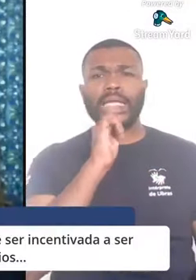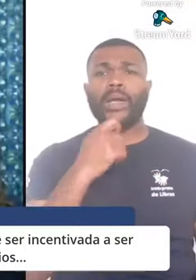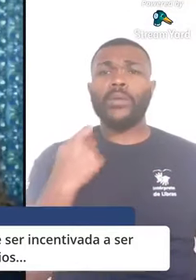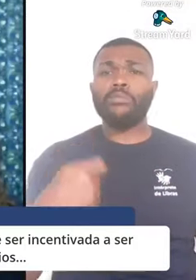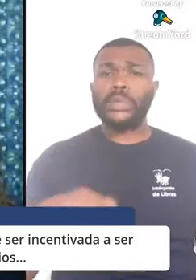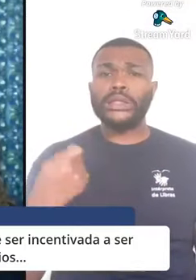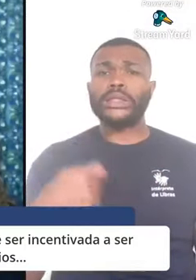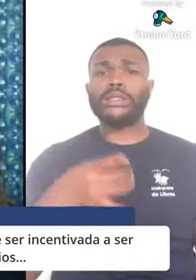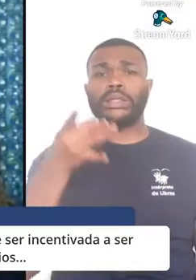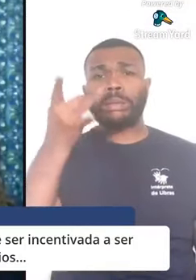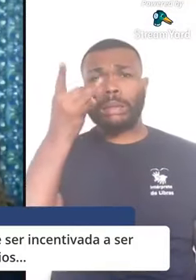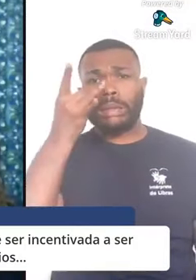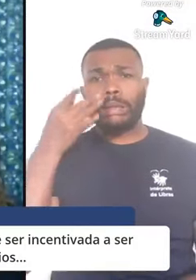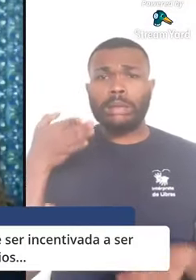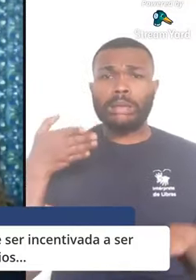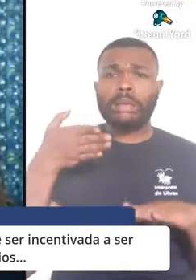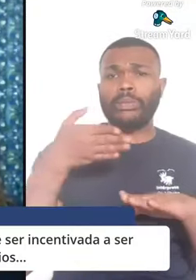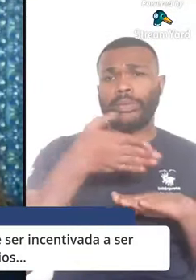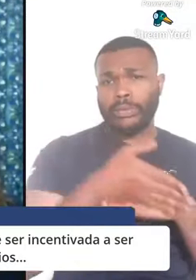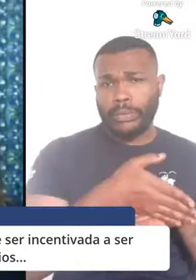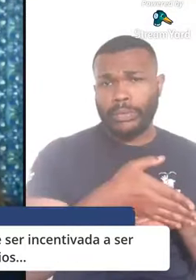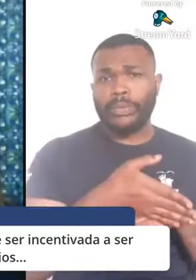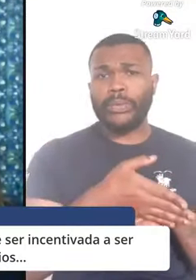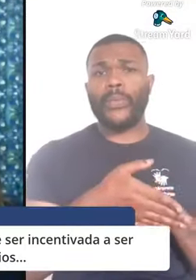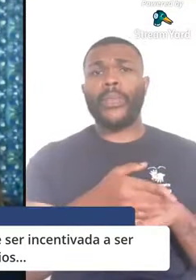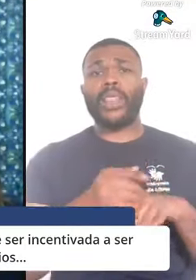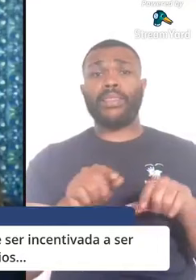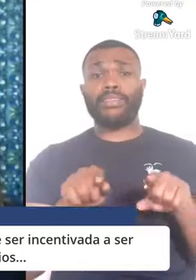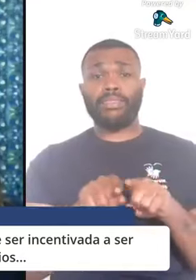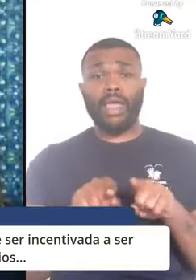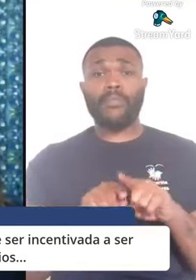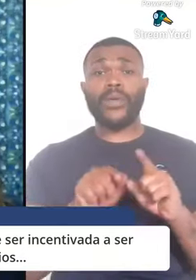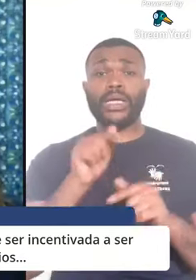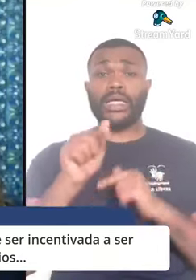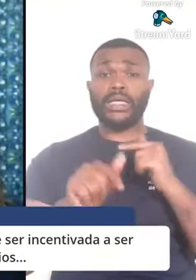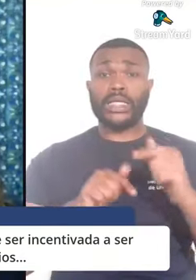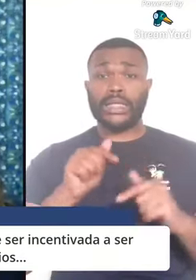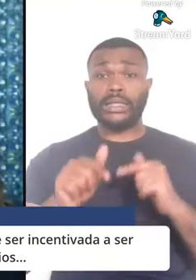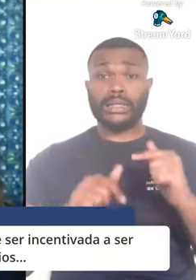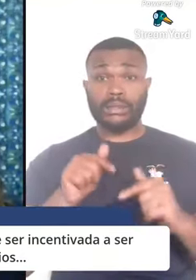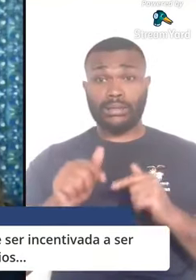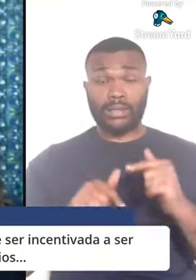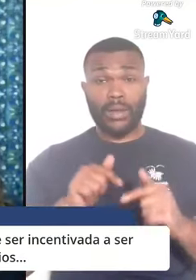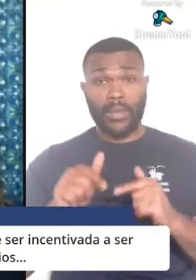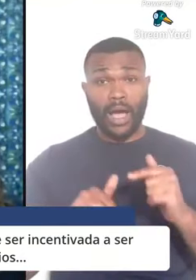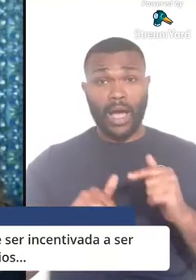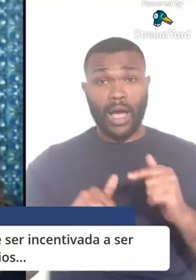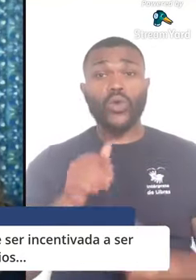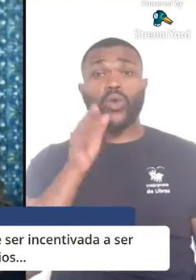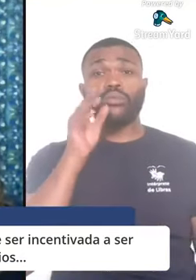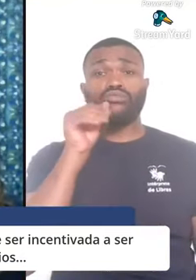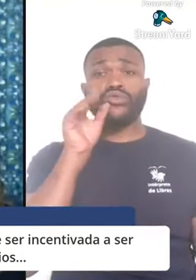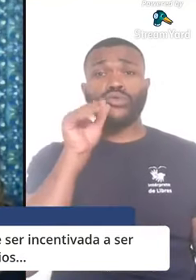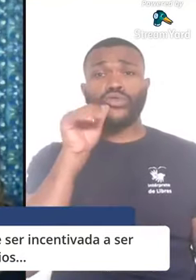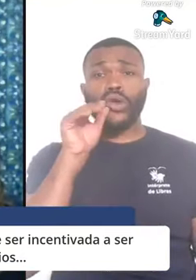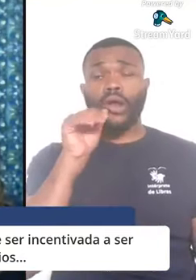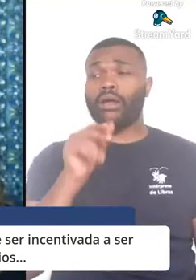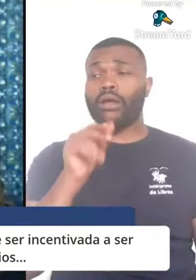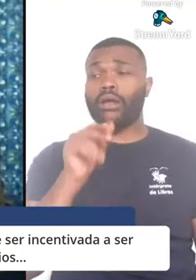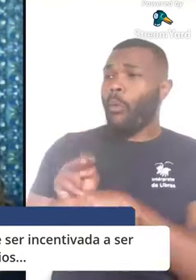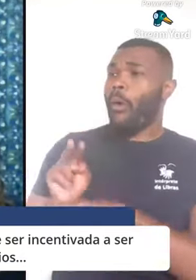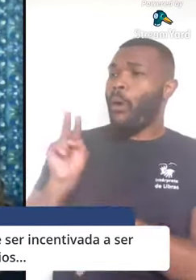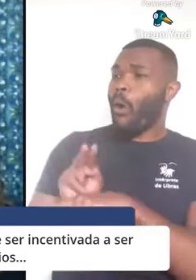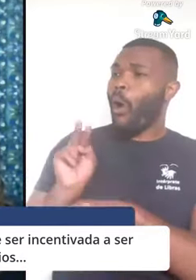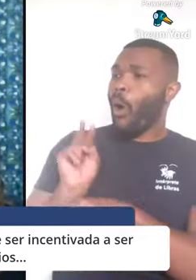né? A coisa de entender a produtividade como funcionários ali embaixo da asa, sob supervisão, né?